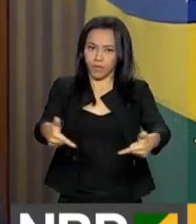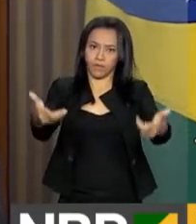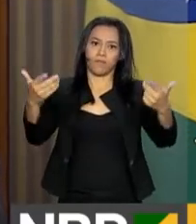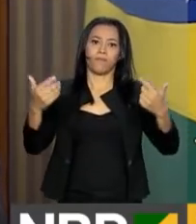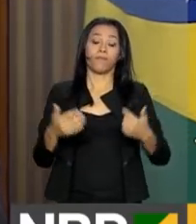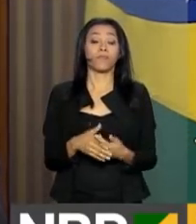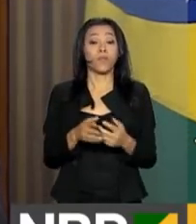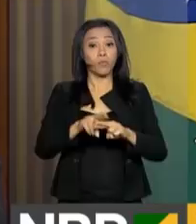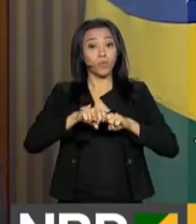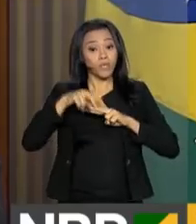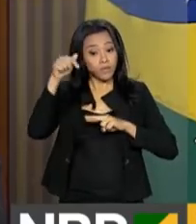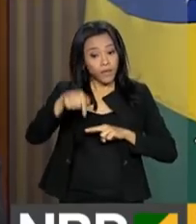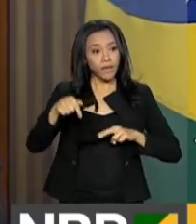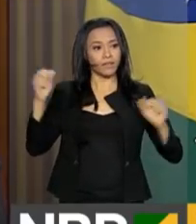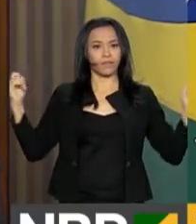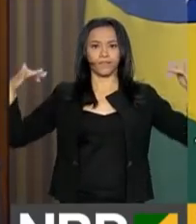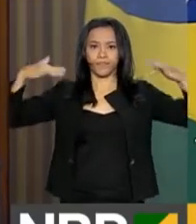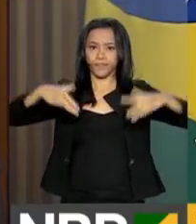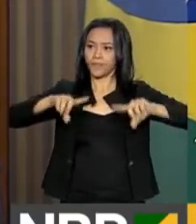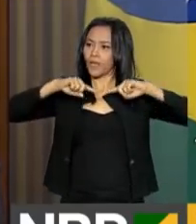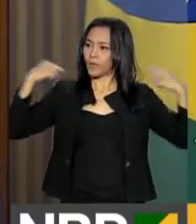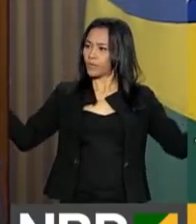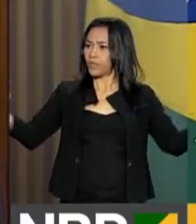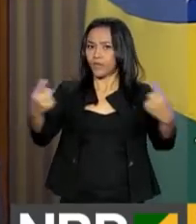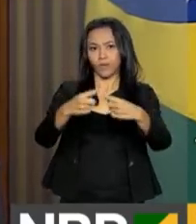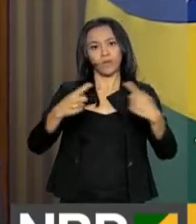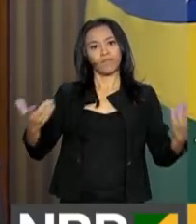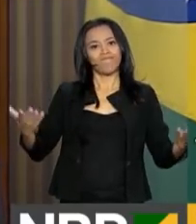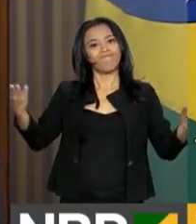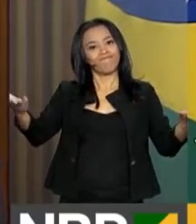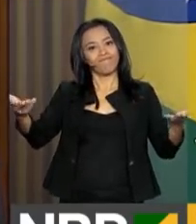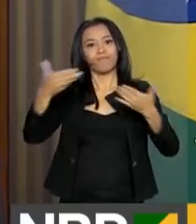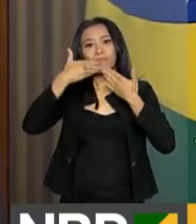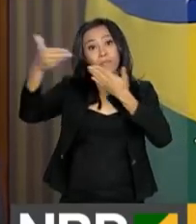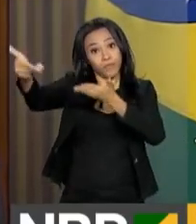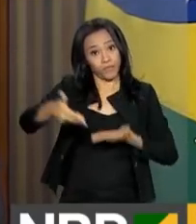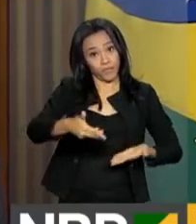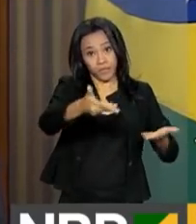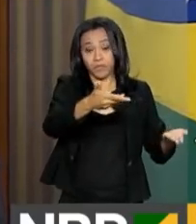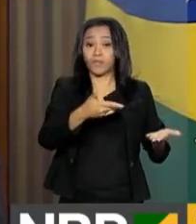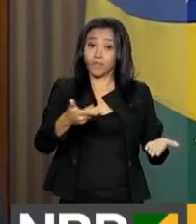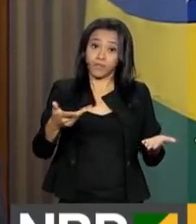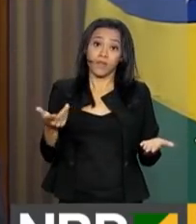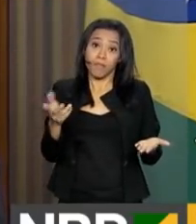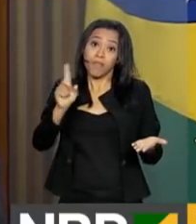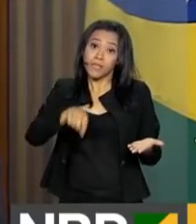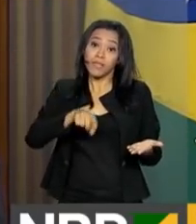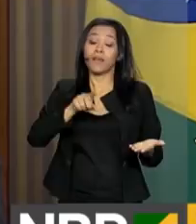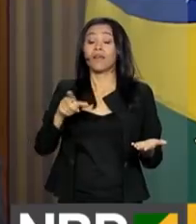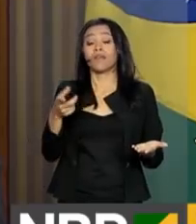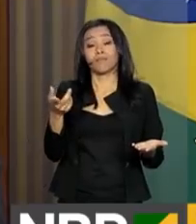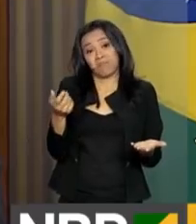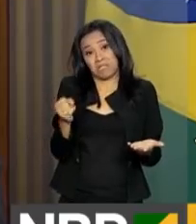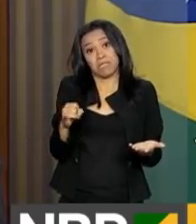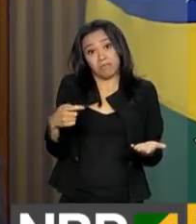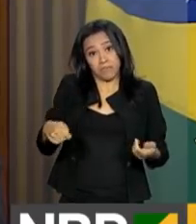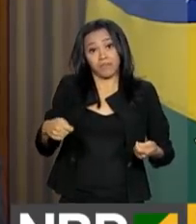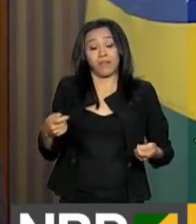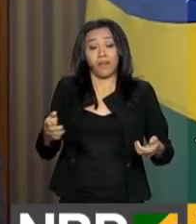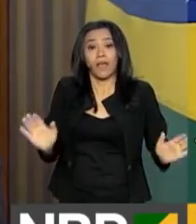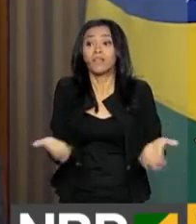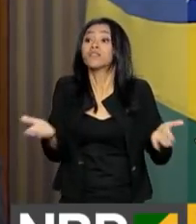sobre saudá-los é uma reunião também não sei se é necessário mais uma reunião de incentivo para que nós